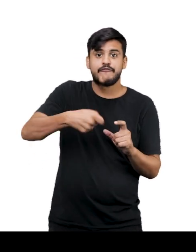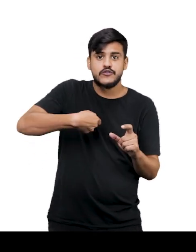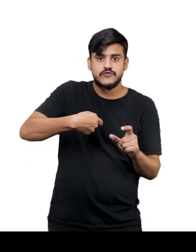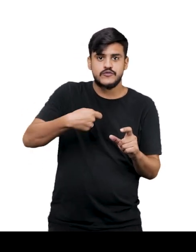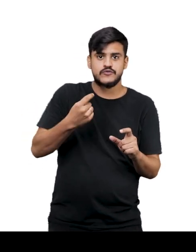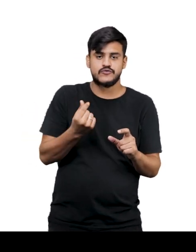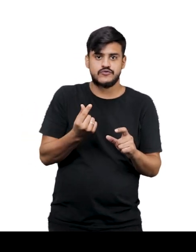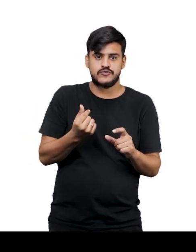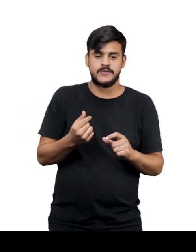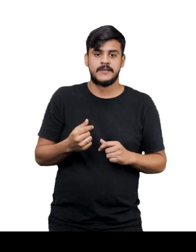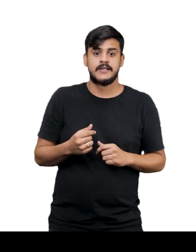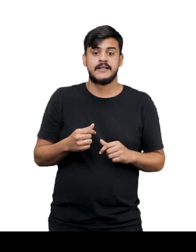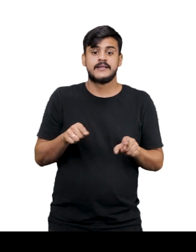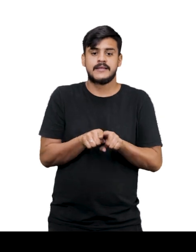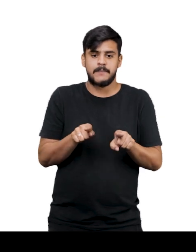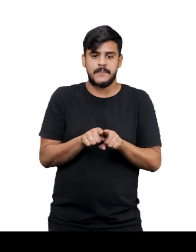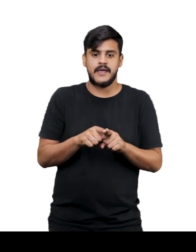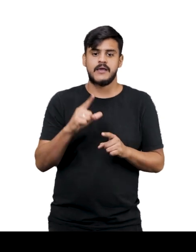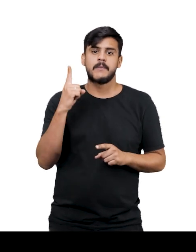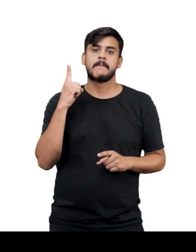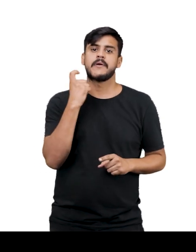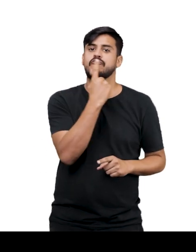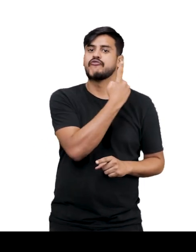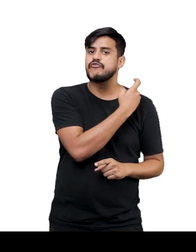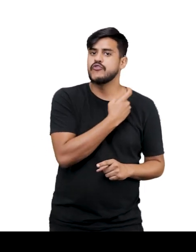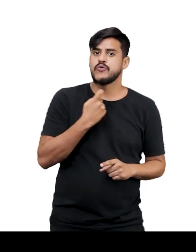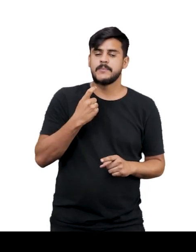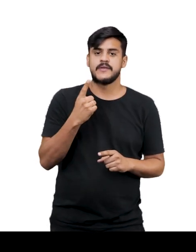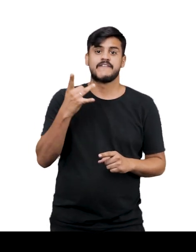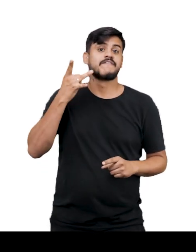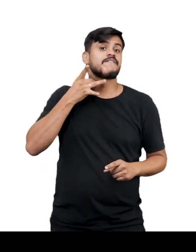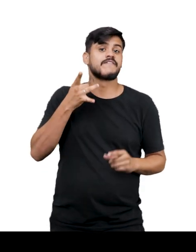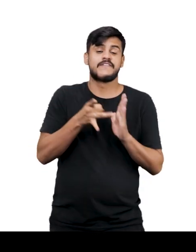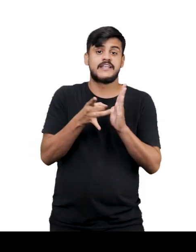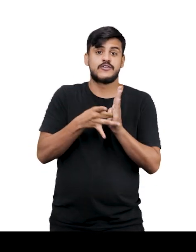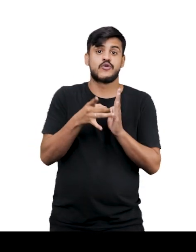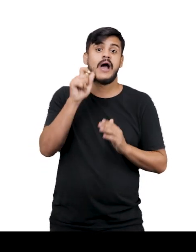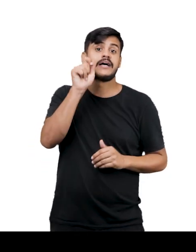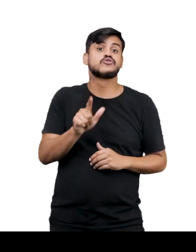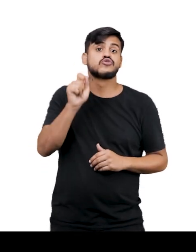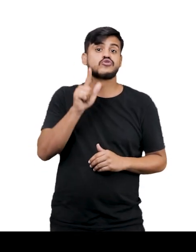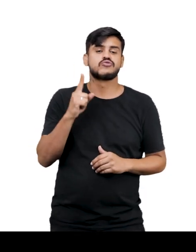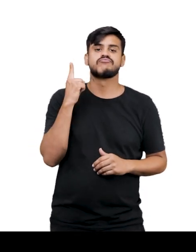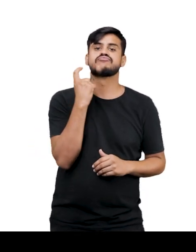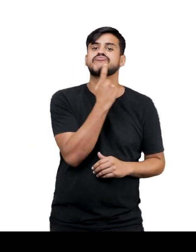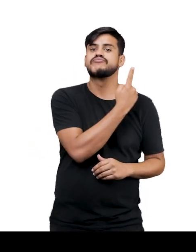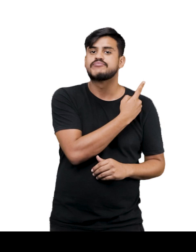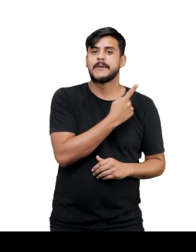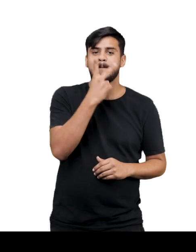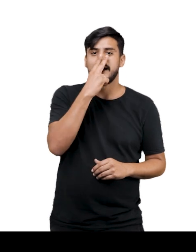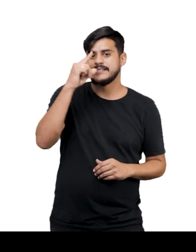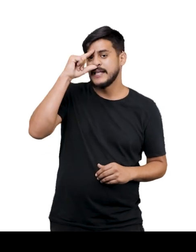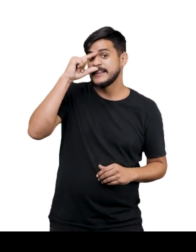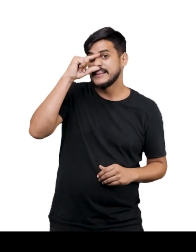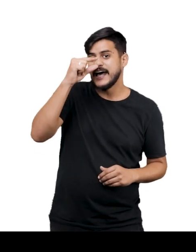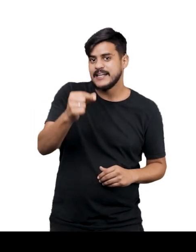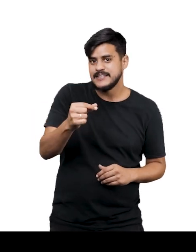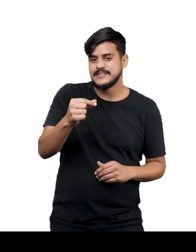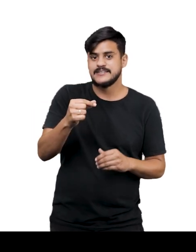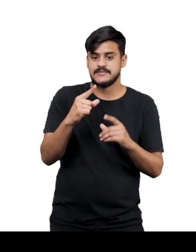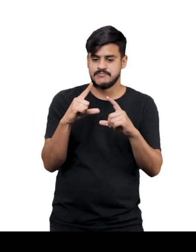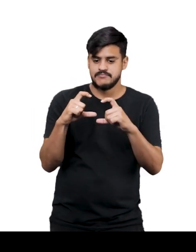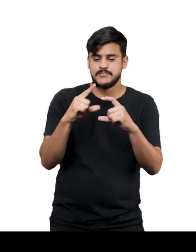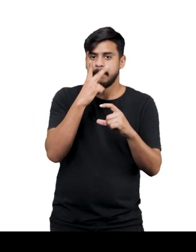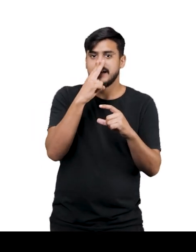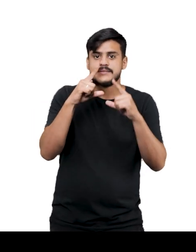pequenas gavetinhas com fósforos. Uma pequena garrafa de perfume feita em vidro azul fosco, com a tampa em forma